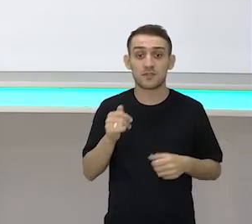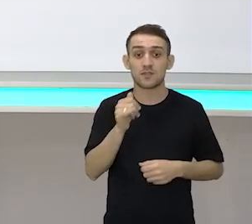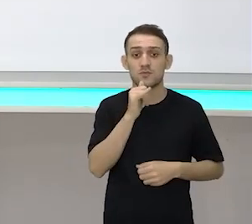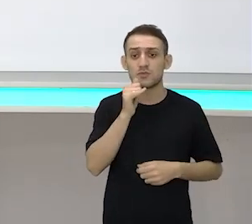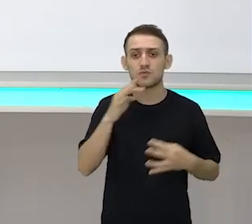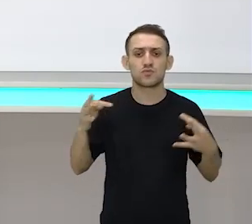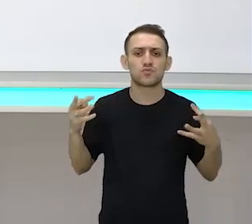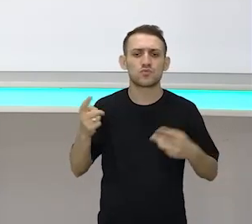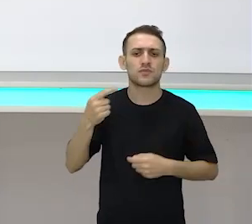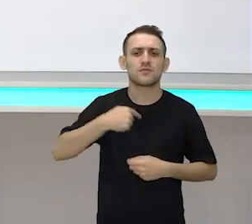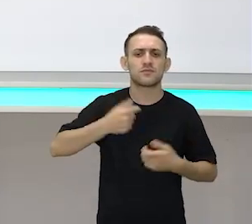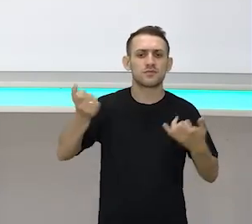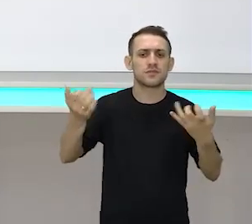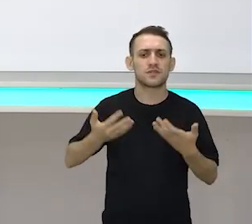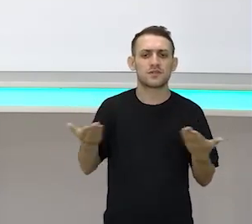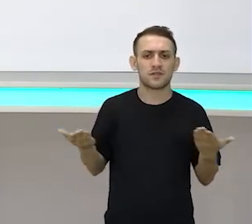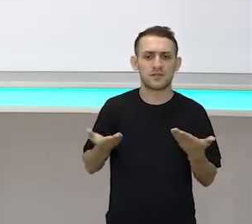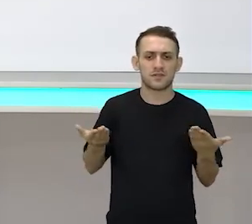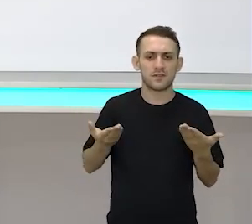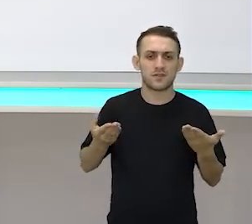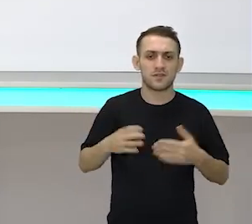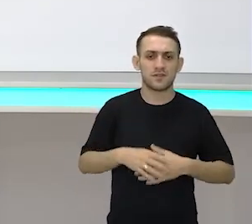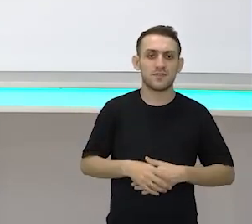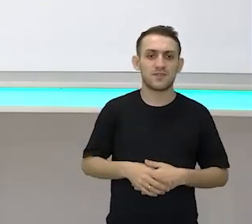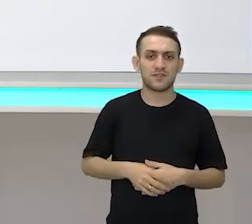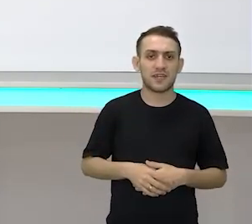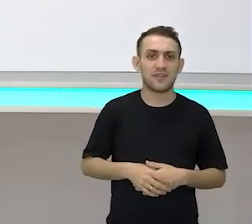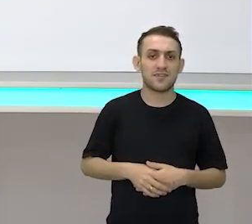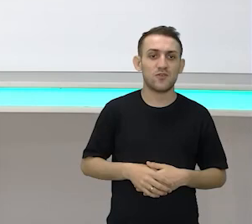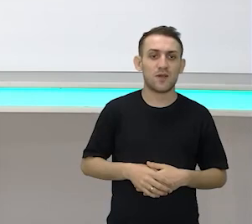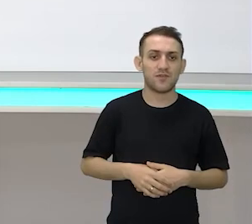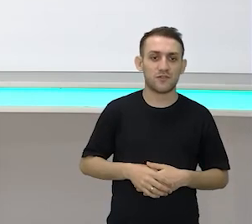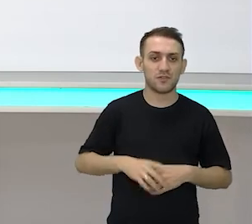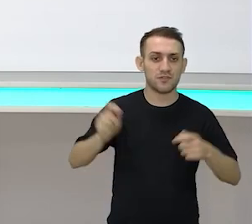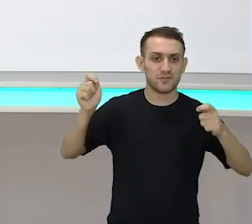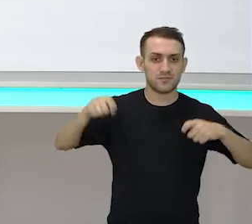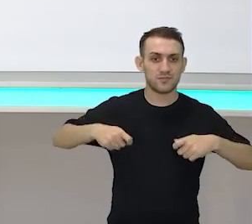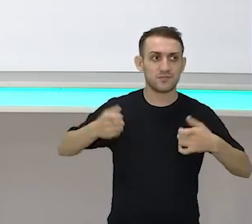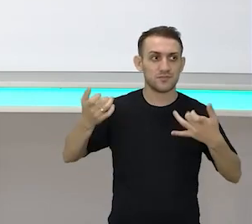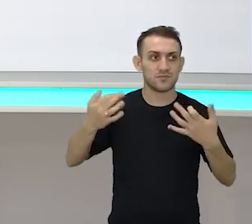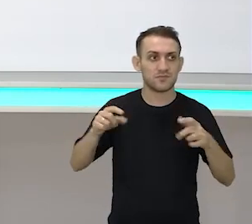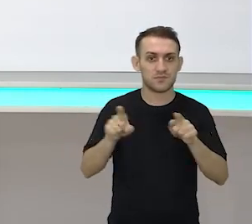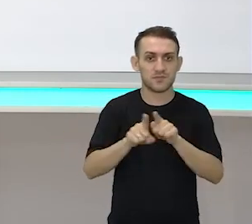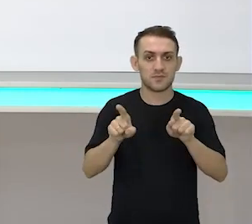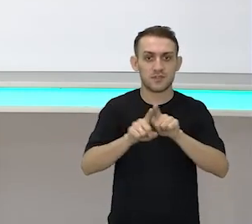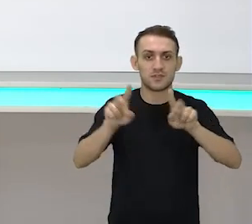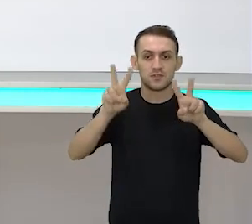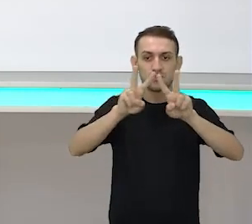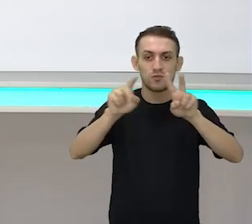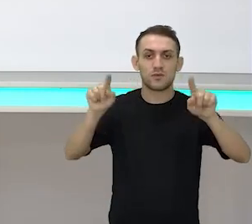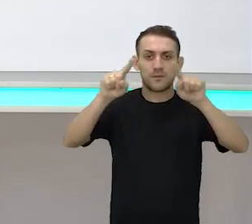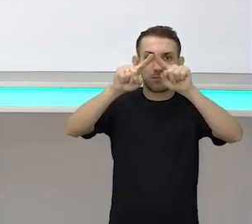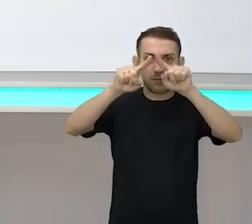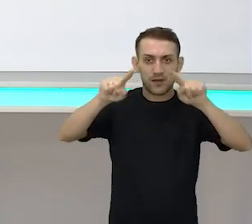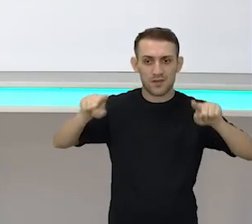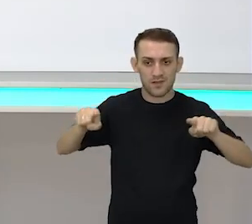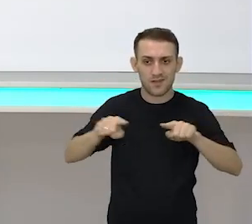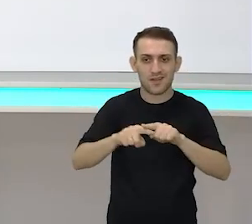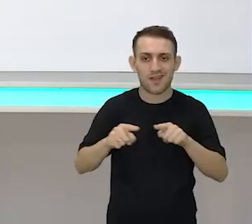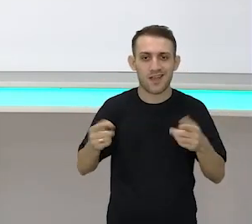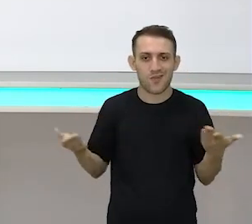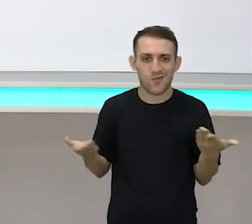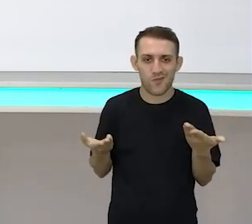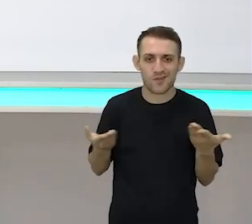Tudo que eu estava explicando, falando, né, da questão da pirâmide, falando de que era uma coisa mais piramidal e que hoje em dia está muito mais